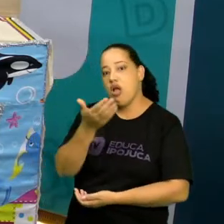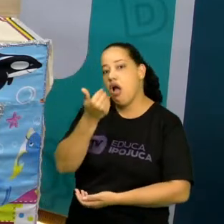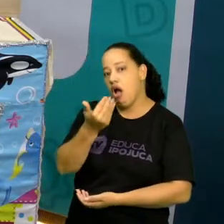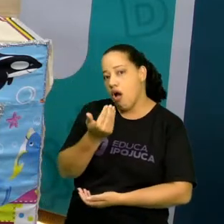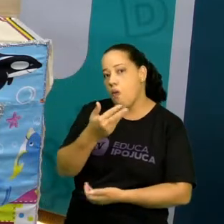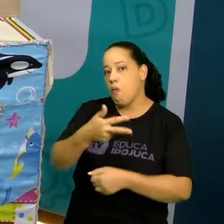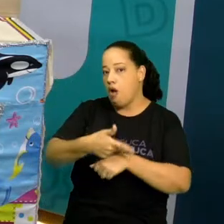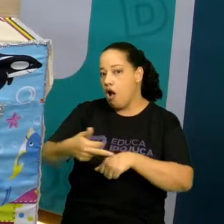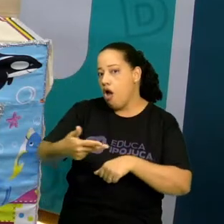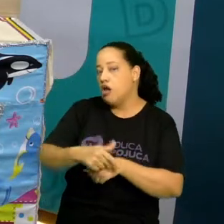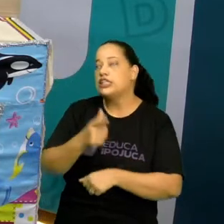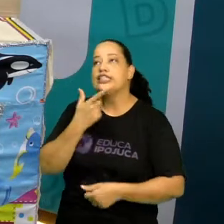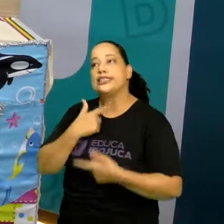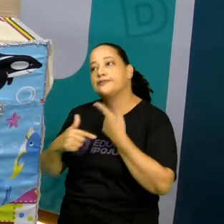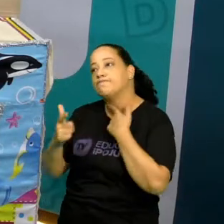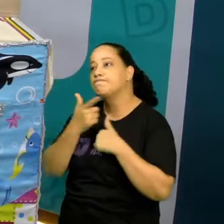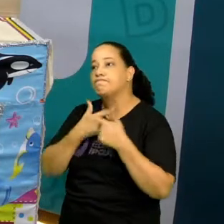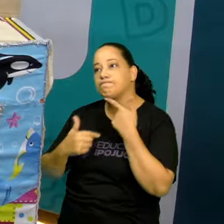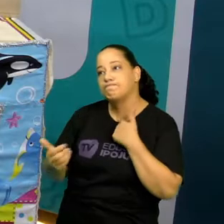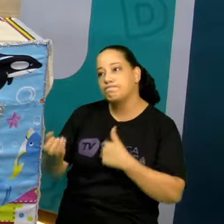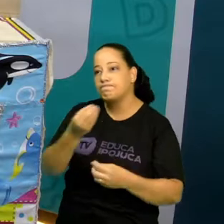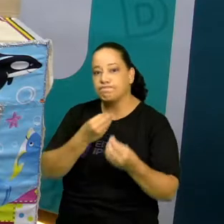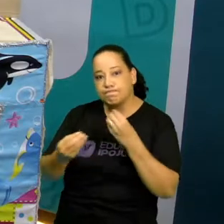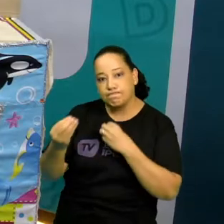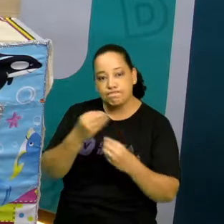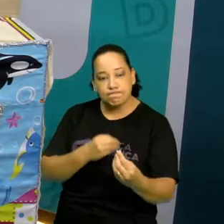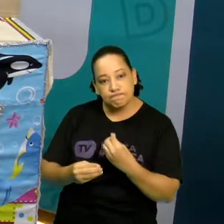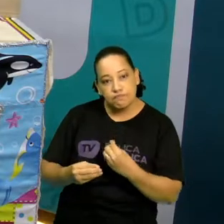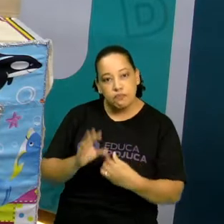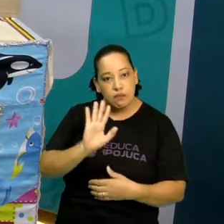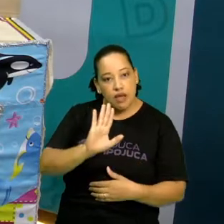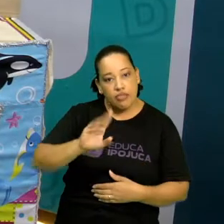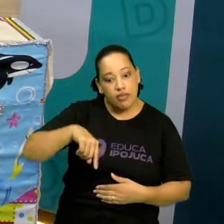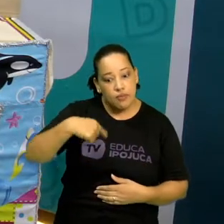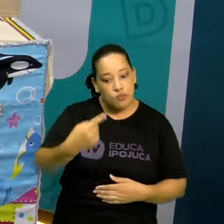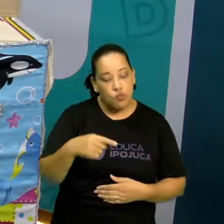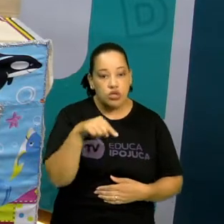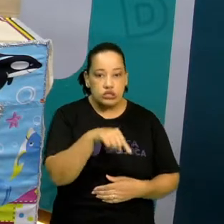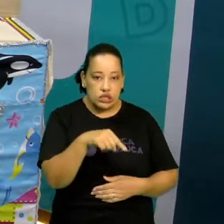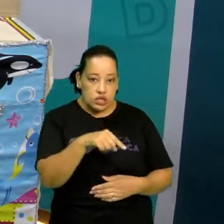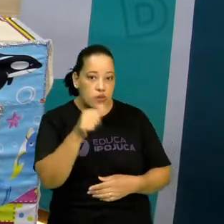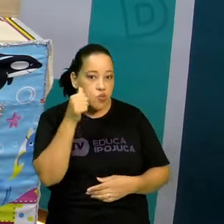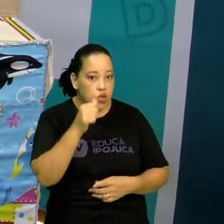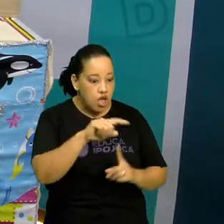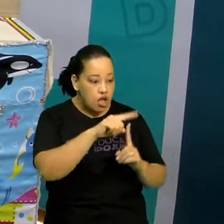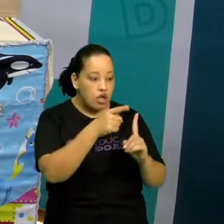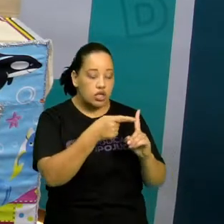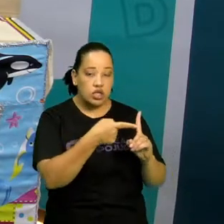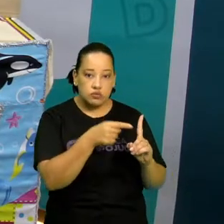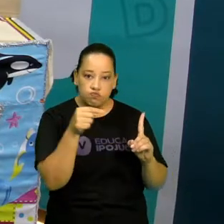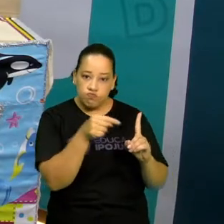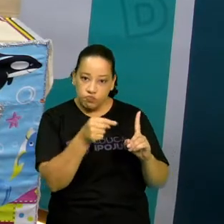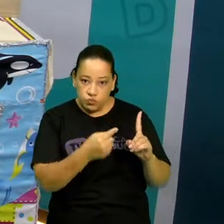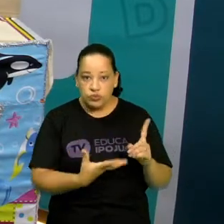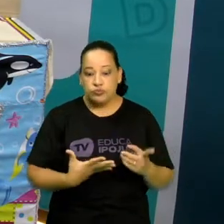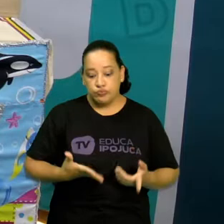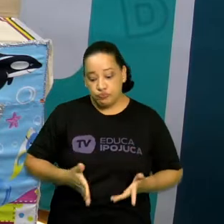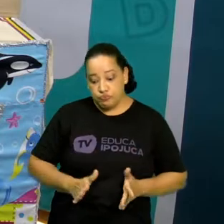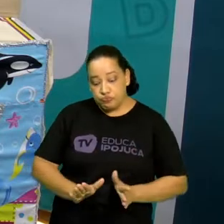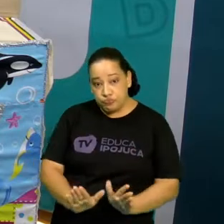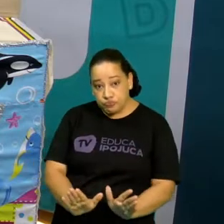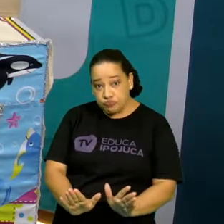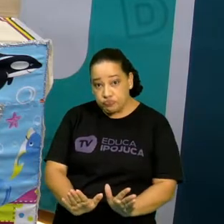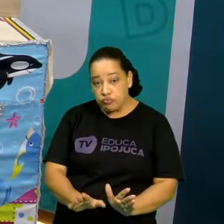que estava com muito desejo mas quando a criança nasceu essa mulher má